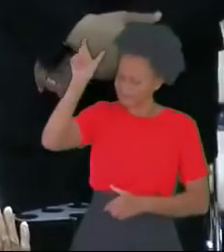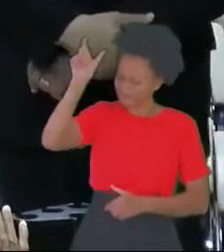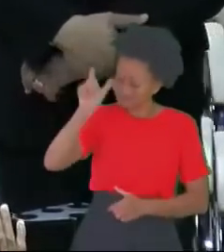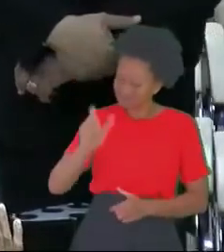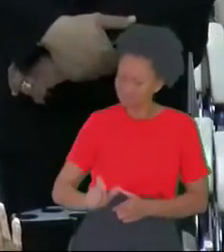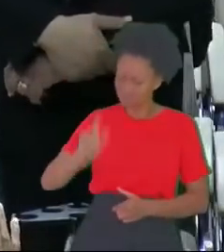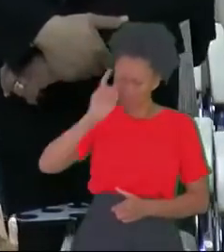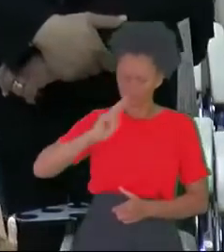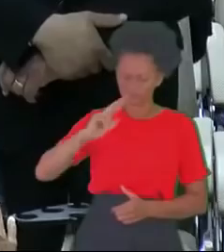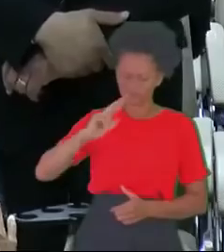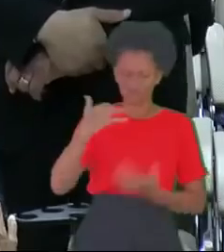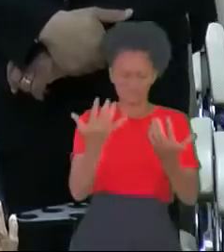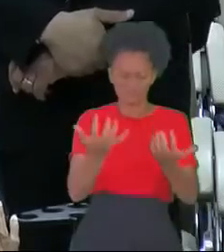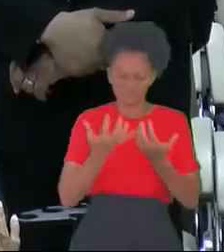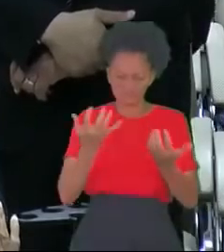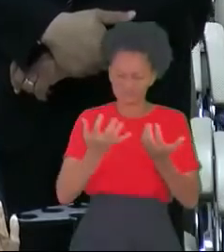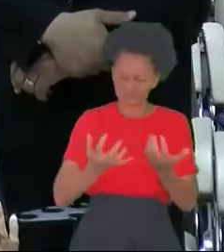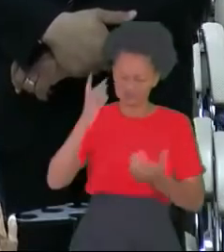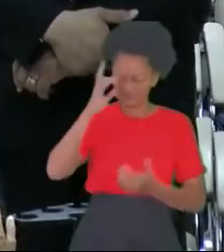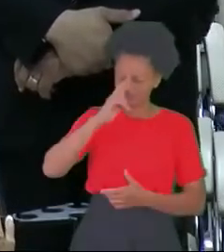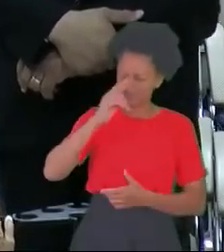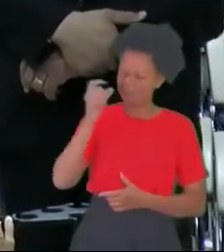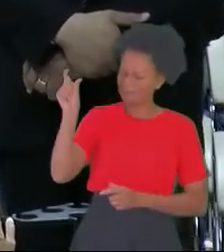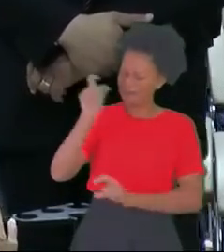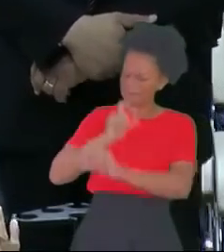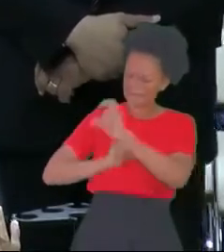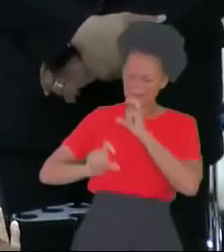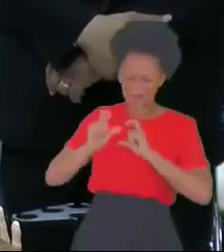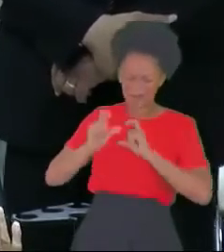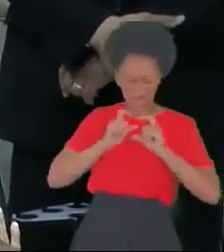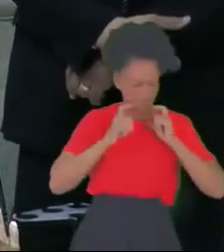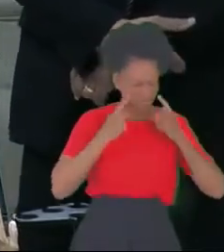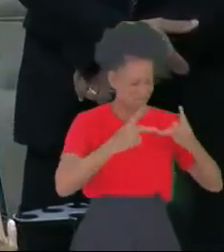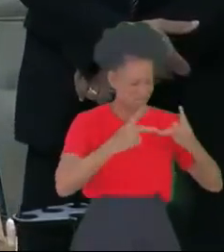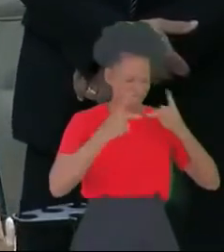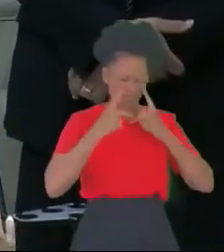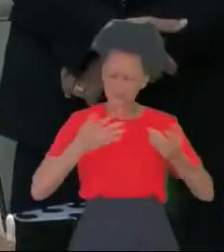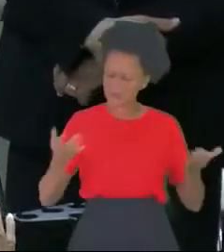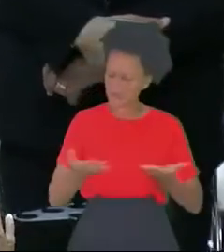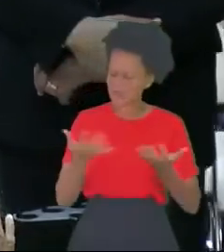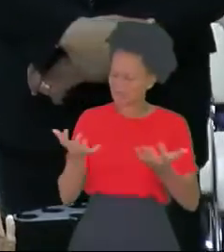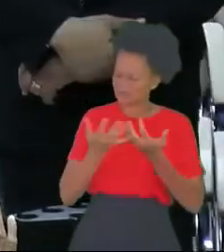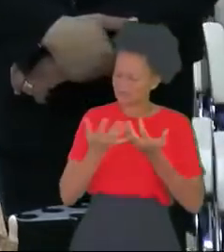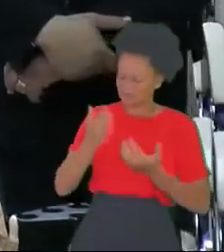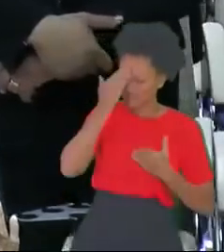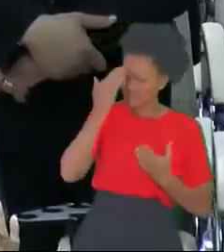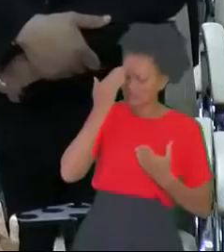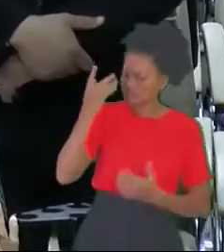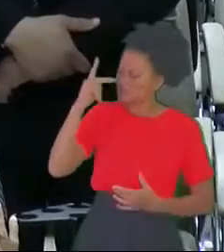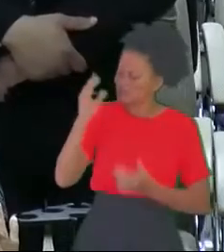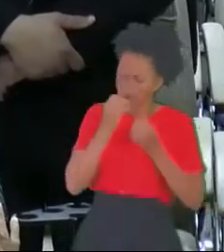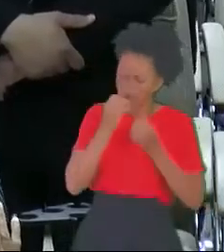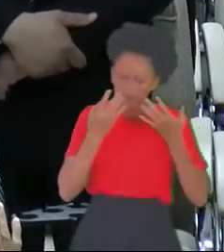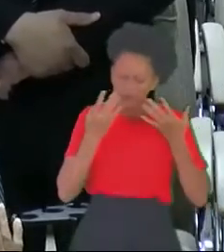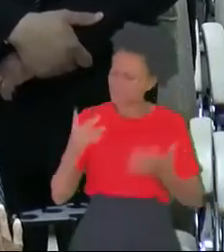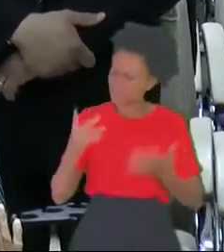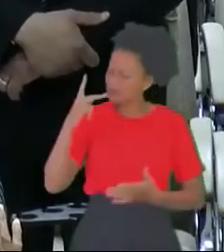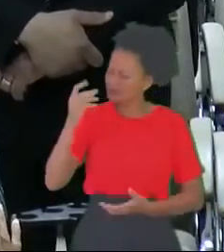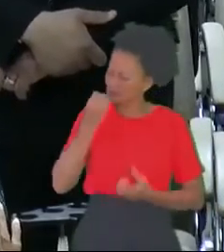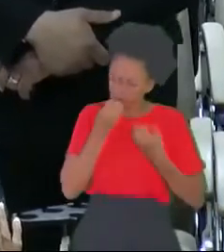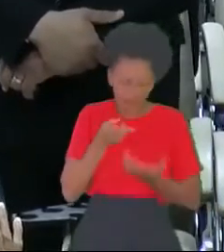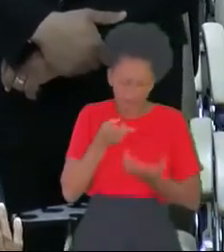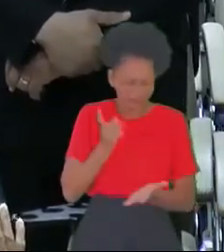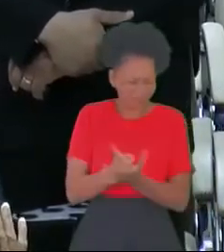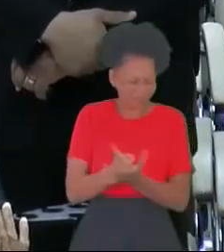Eu quero te agradecer, Senhor, pela tua palavra. Eu quero te agradecer, Senhor, porque tu és bom e a tua bondade dura